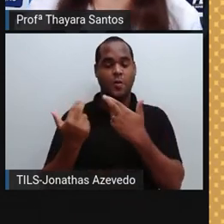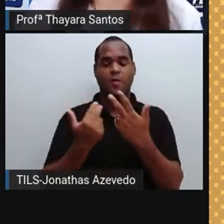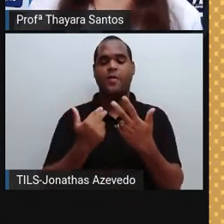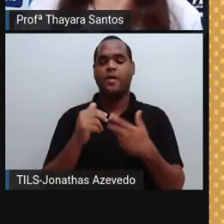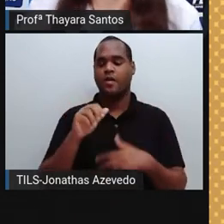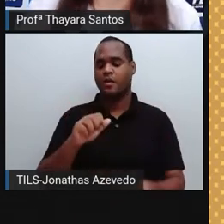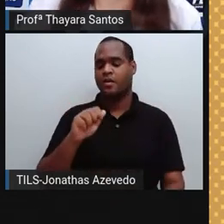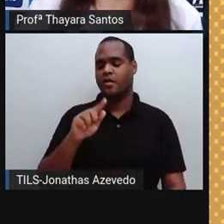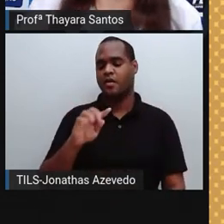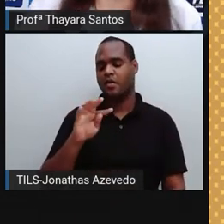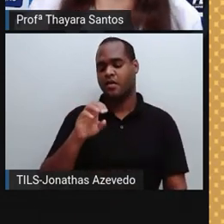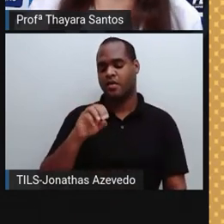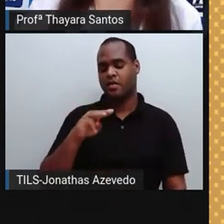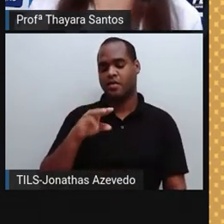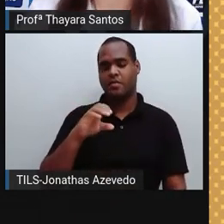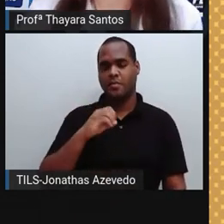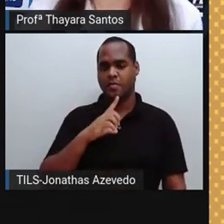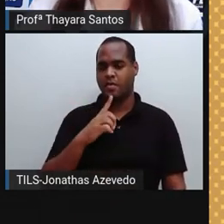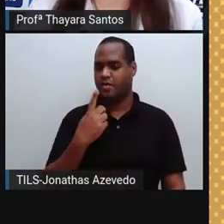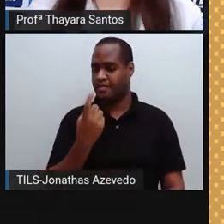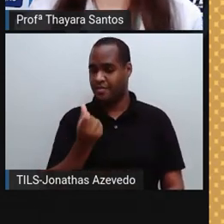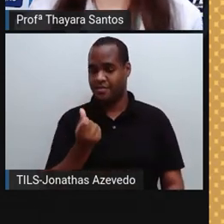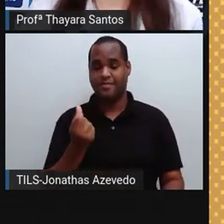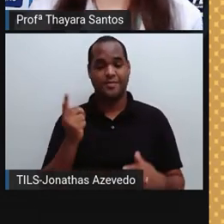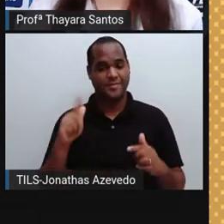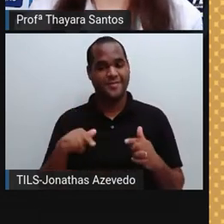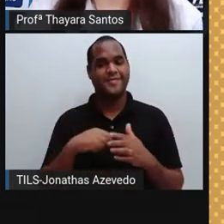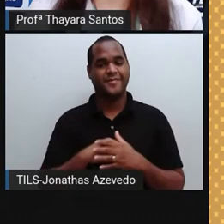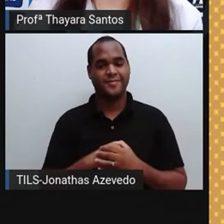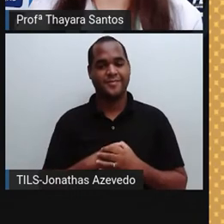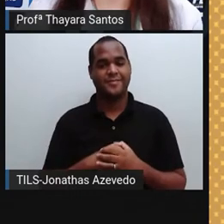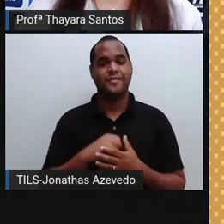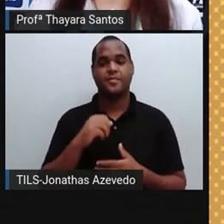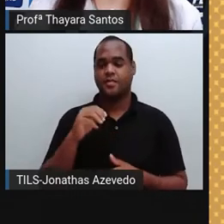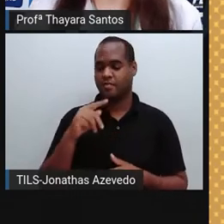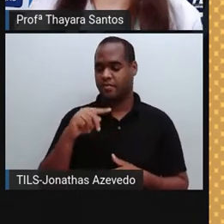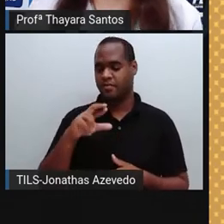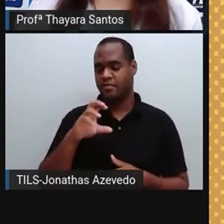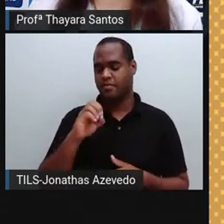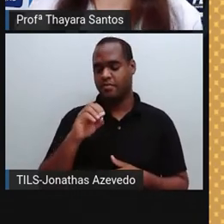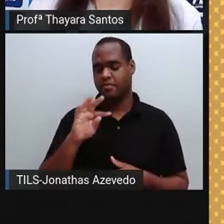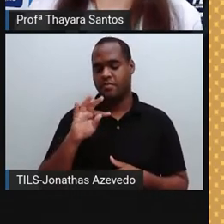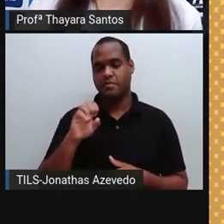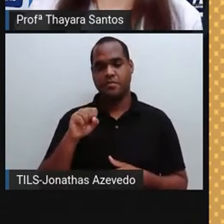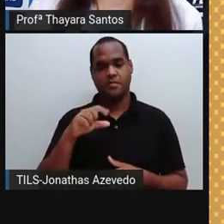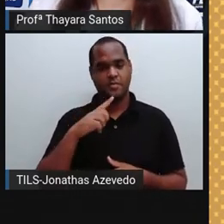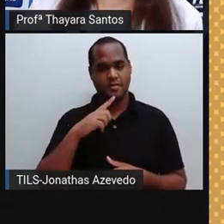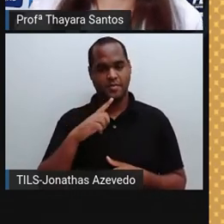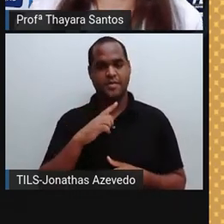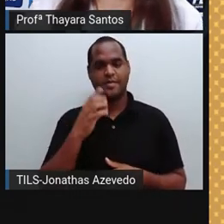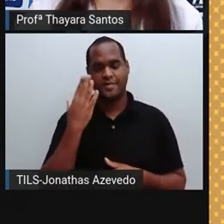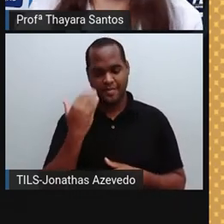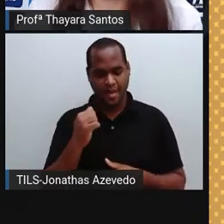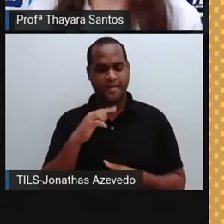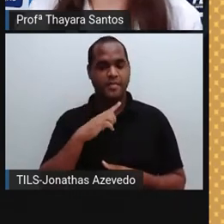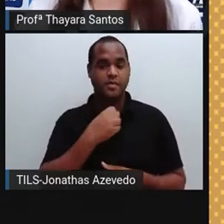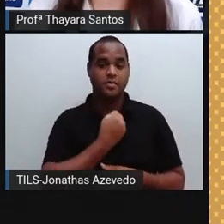atômico. Então, 16 de novo. Número de prótons, a gente também sabe que o número de prótons é